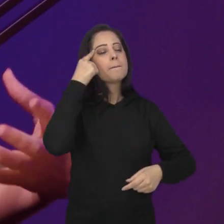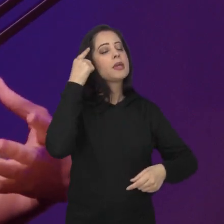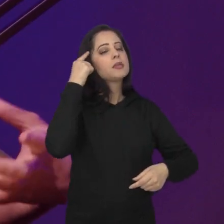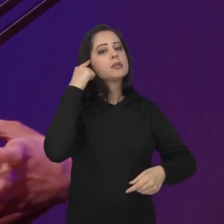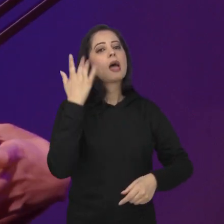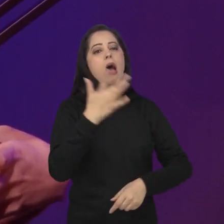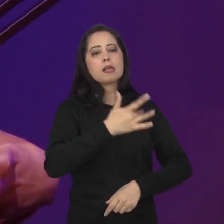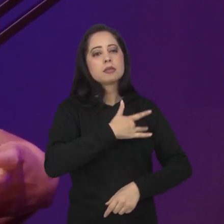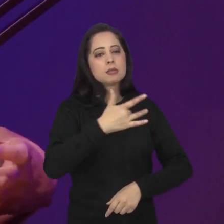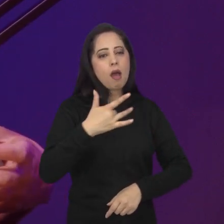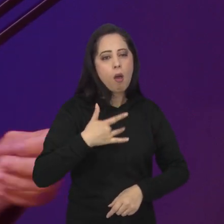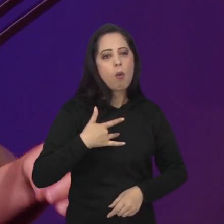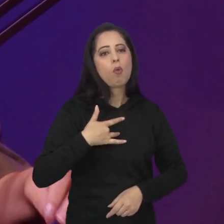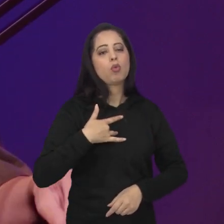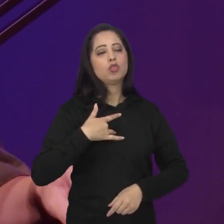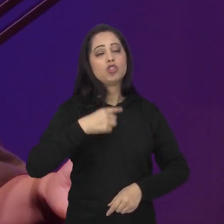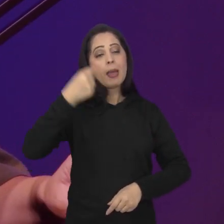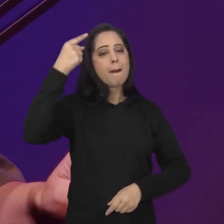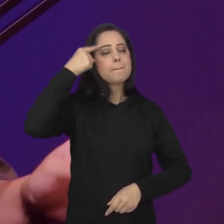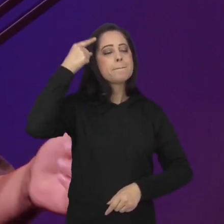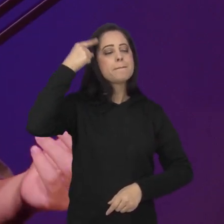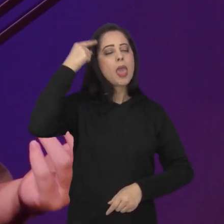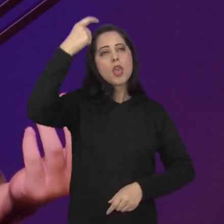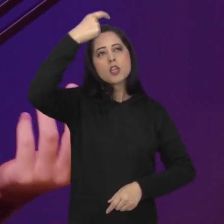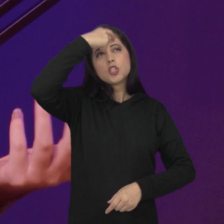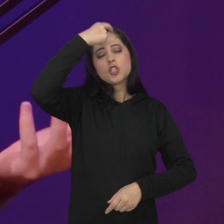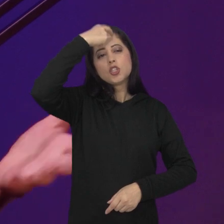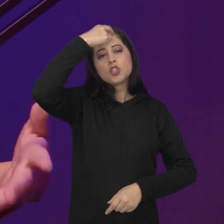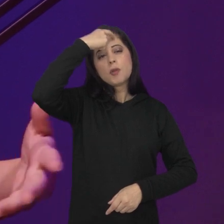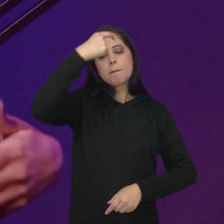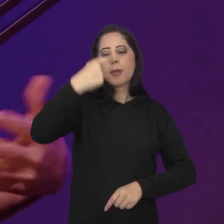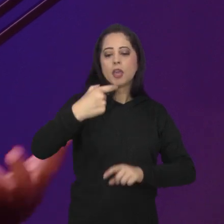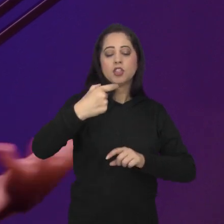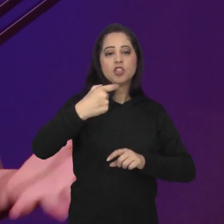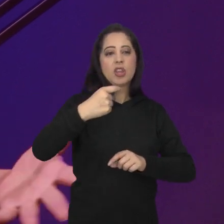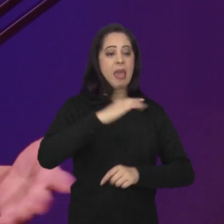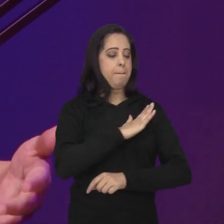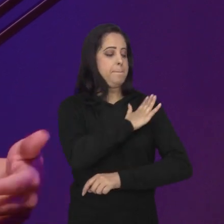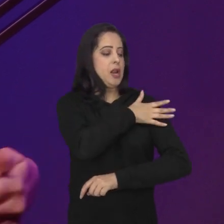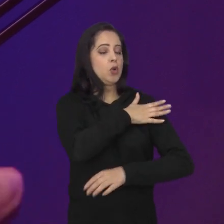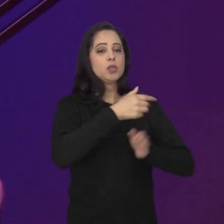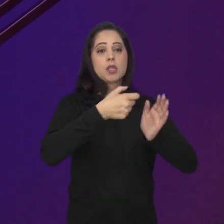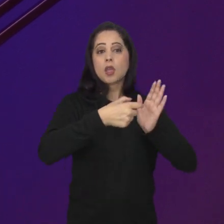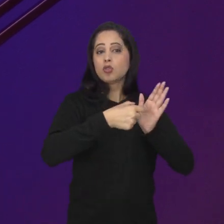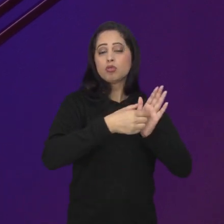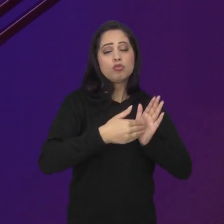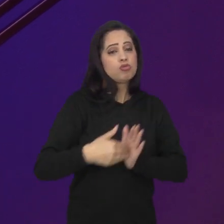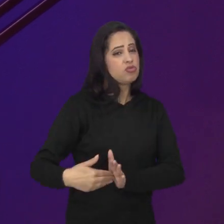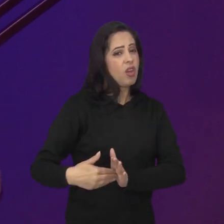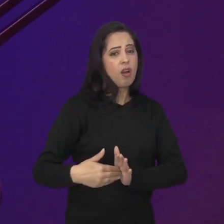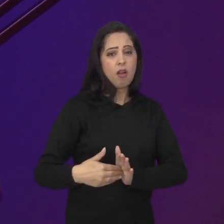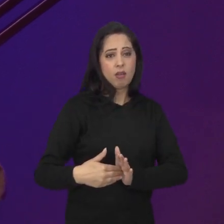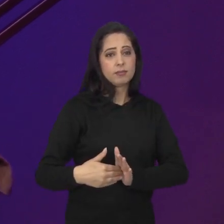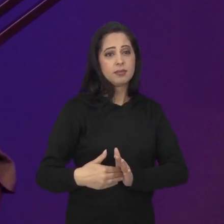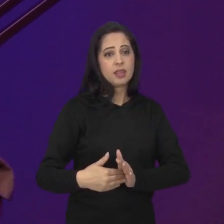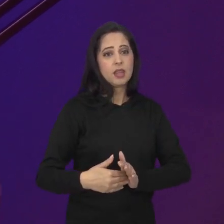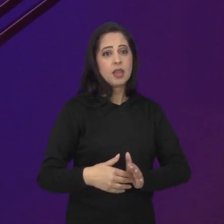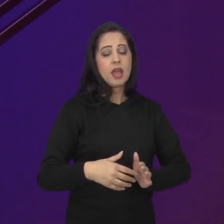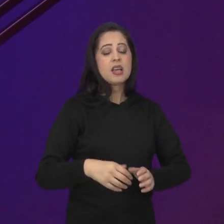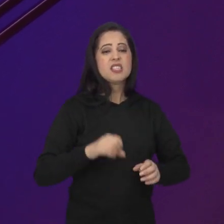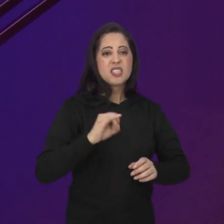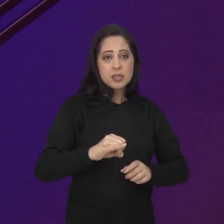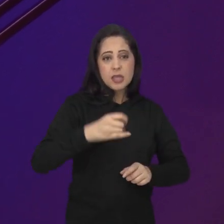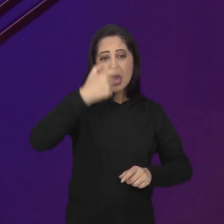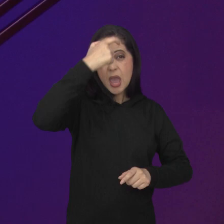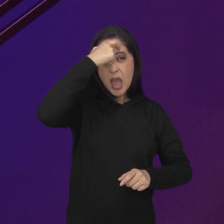rede de saúde, em que as doenças mentais não eram mais tratadas, né, de forma tão preconceituosa, e sim como um problema, né, que